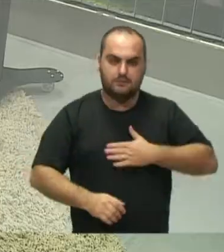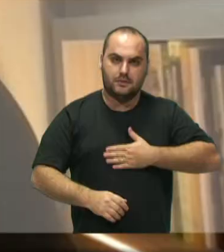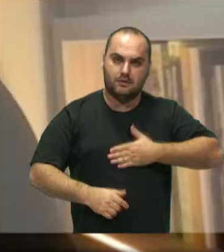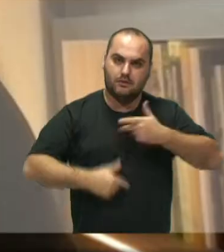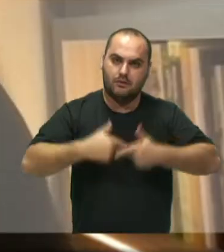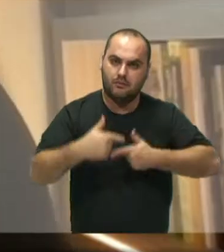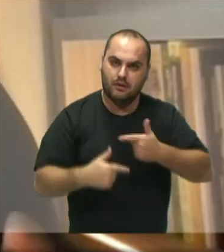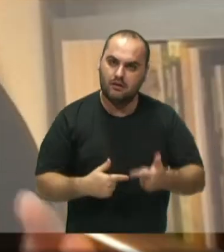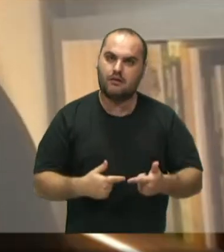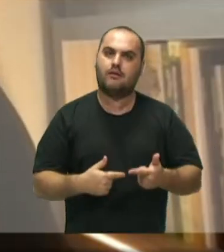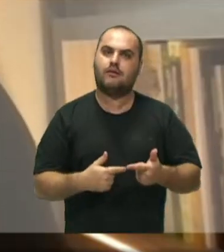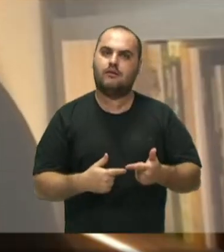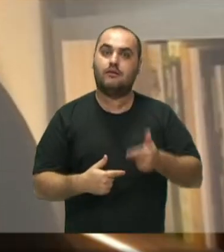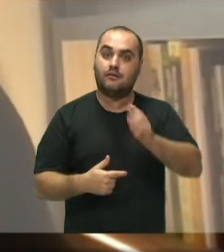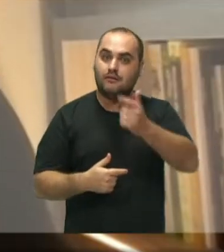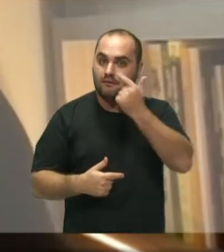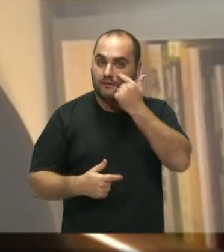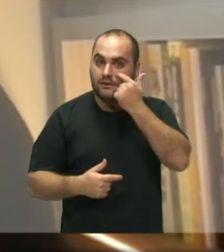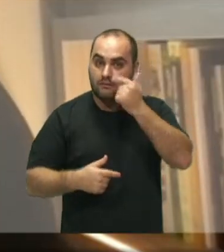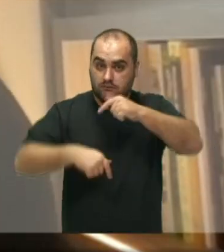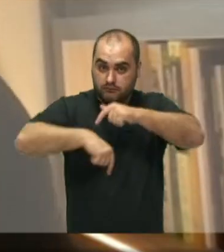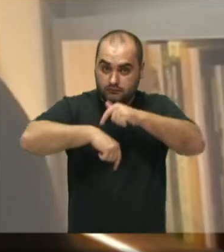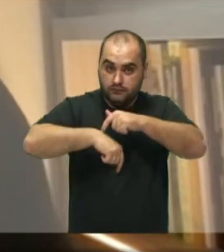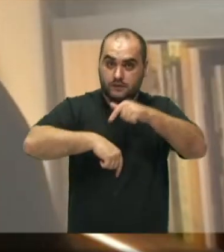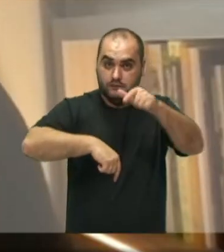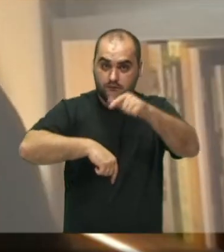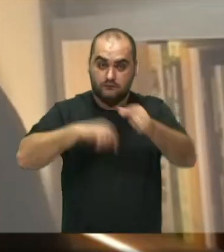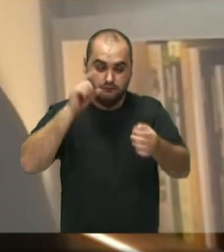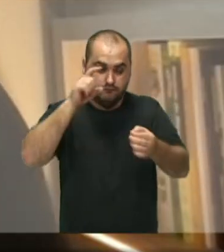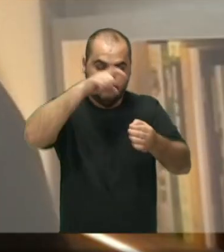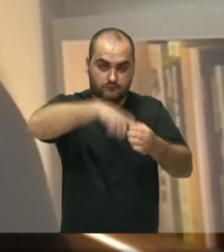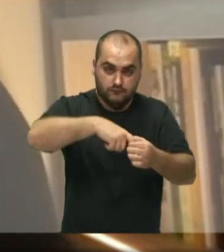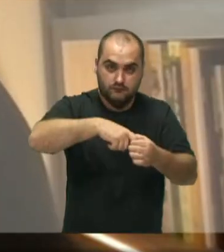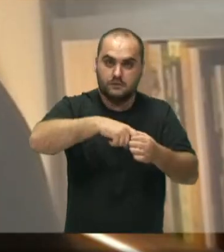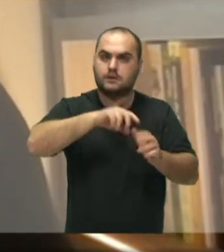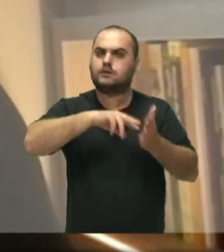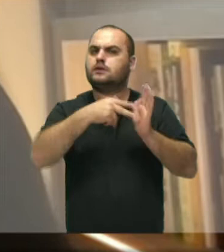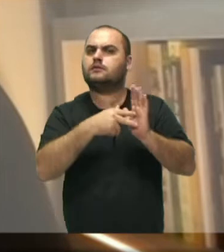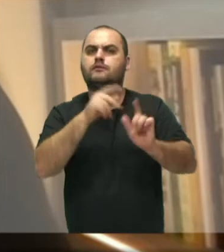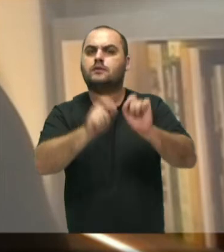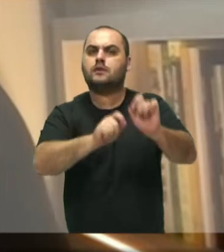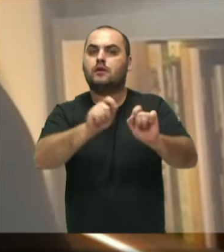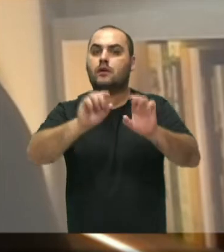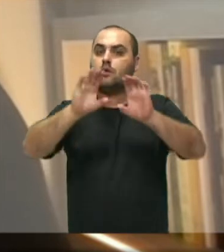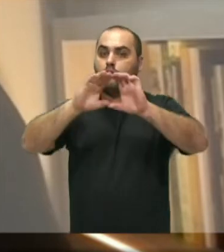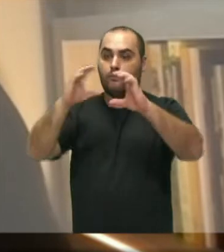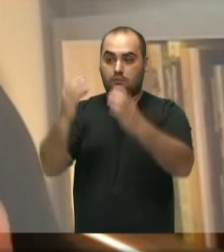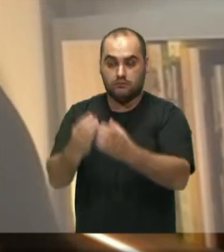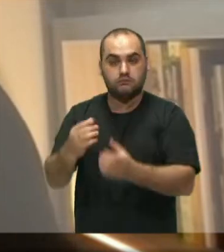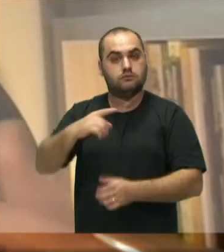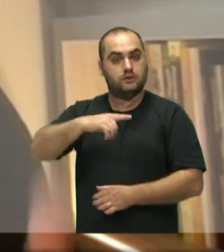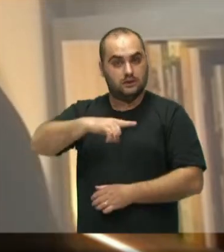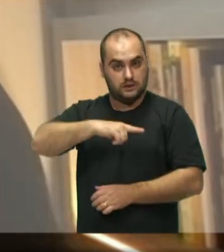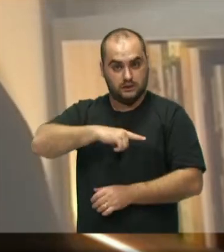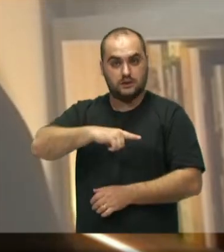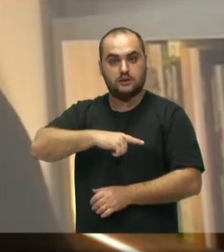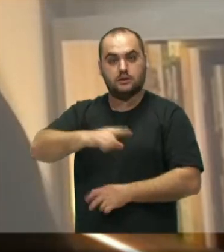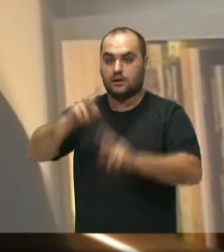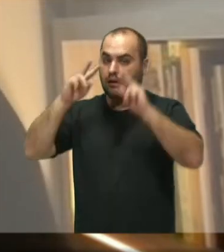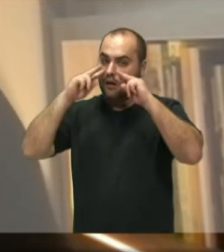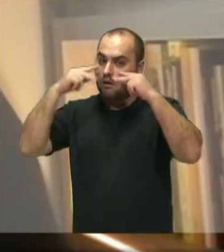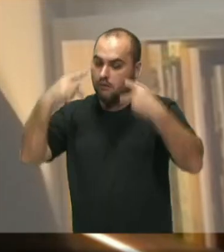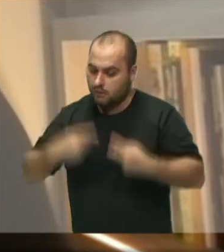trabalho é a partir do momento que você é releito isso significa que a comunidade está tendo é um apreço um